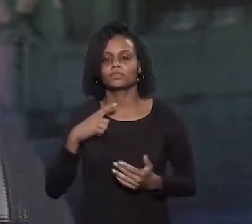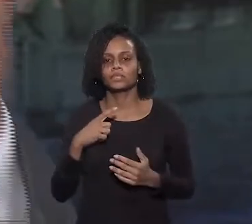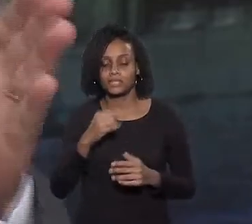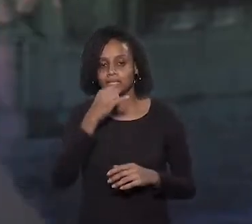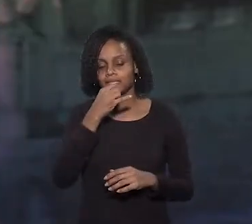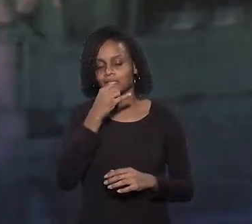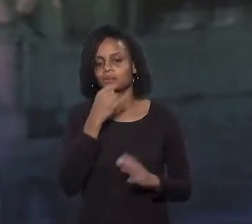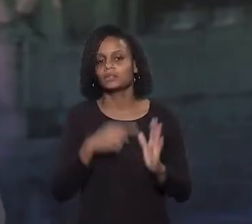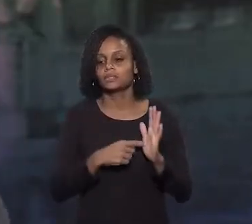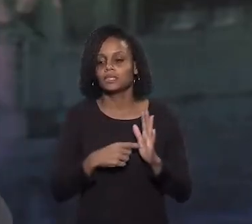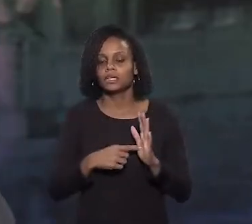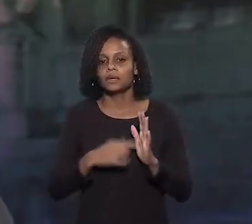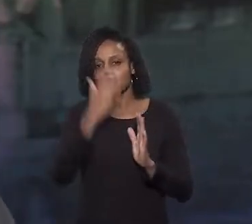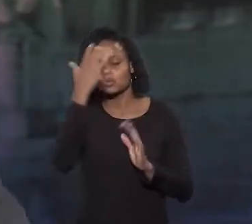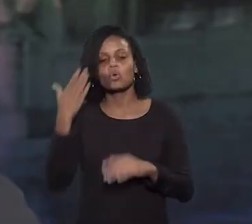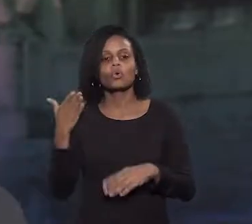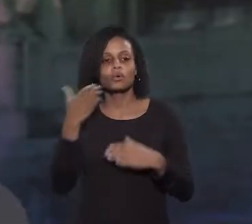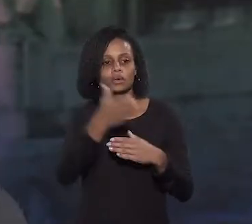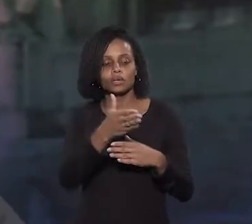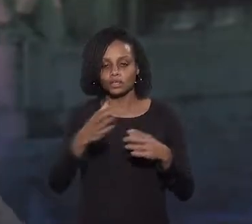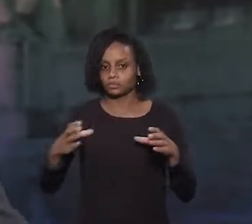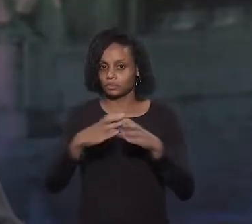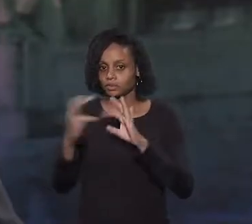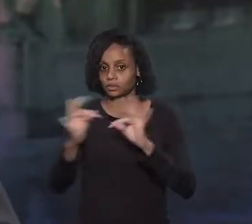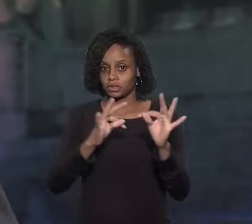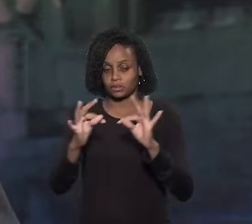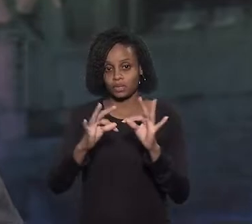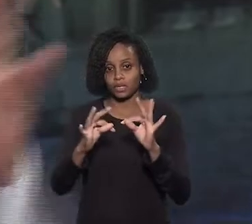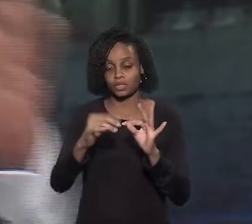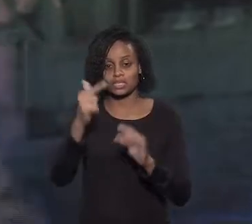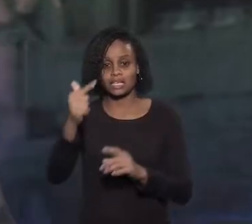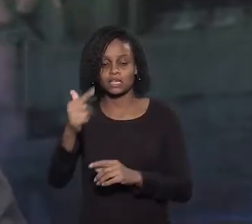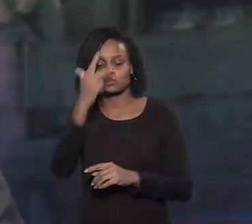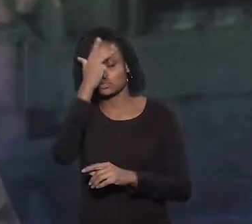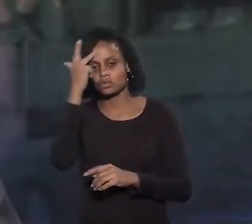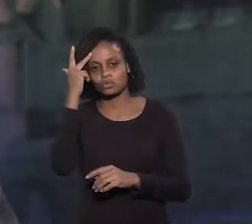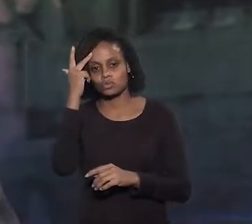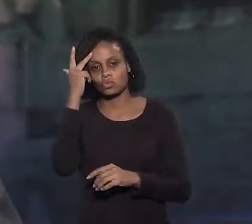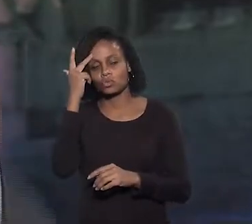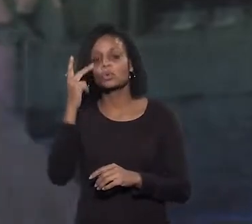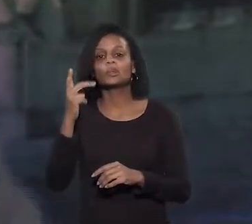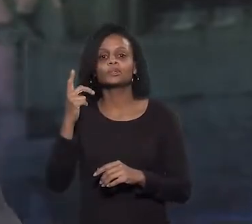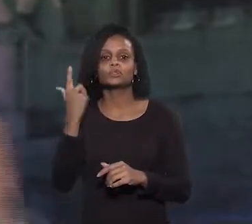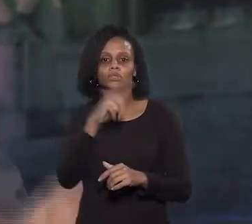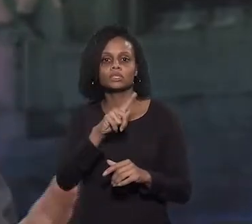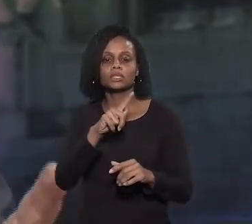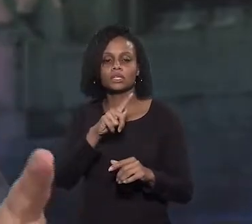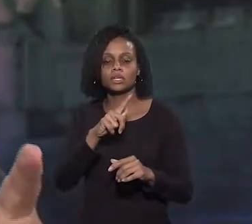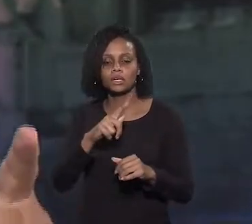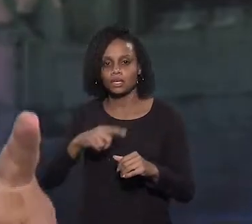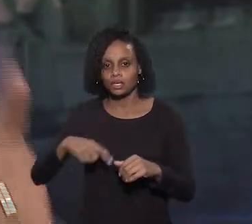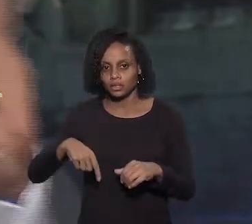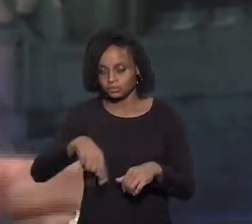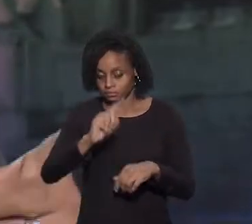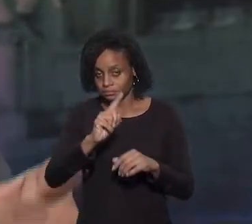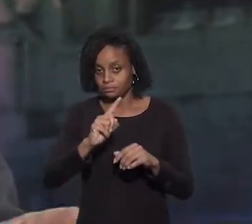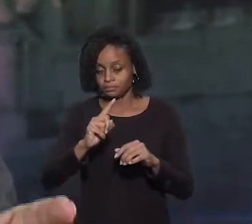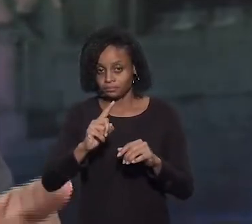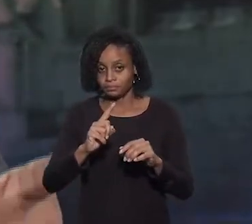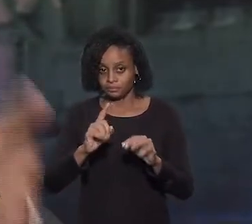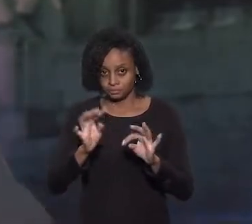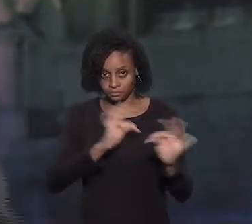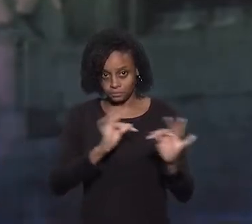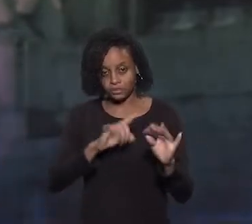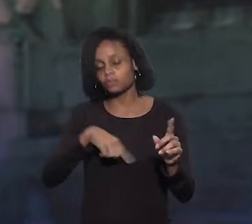exemplo, quem frequentava uma comunidade terapêutica, de cada 10, 7 eram recuperados, 3 voltavam para as drogas, o inverso de um CAPS. Para cada